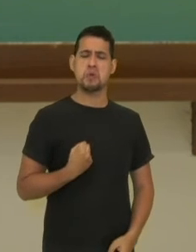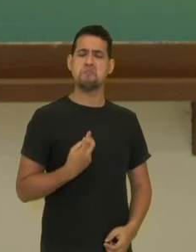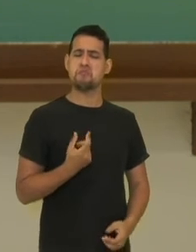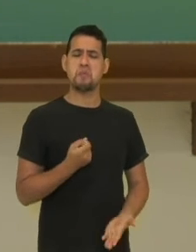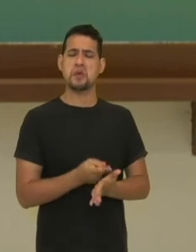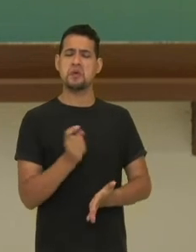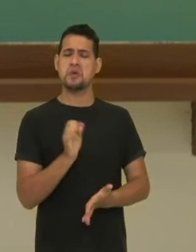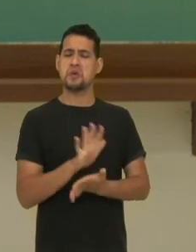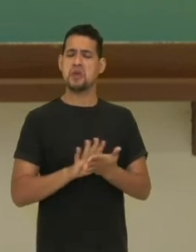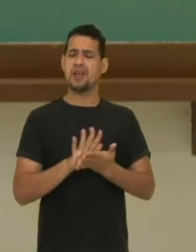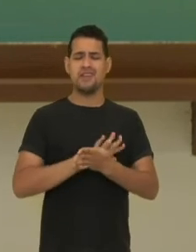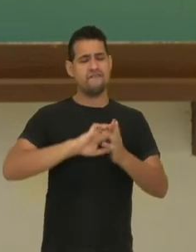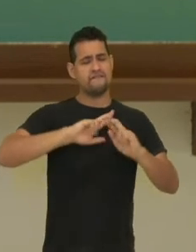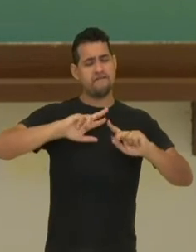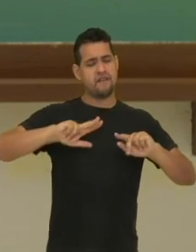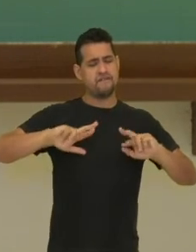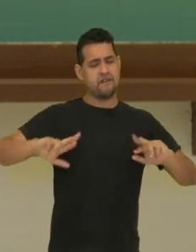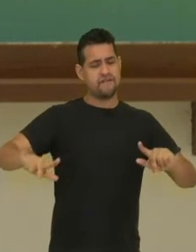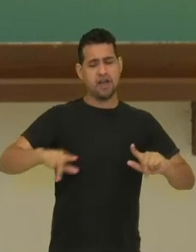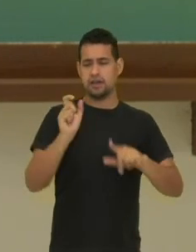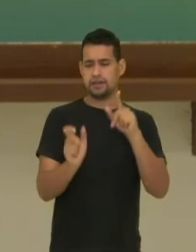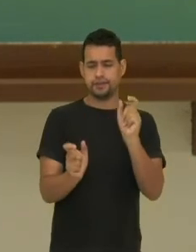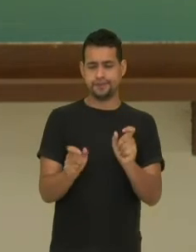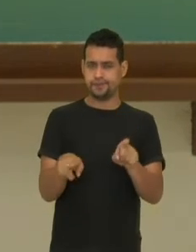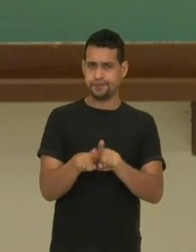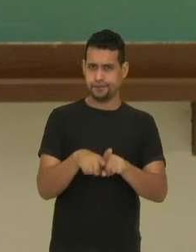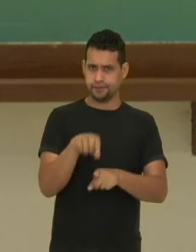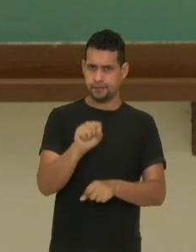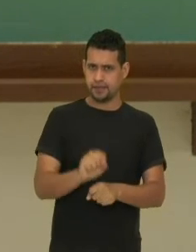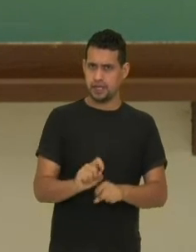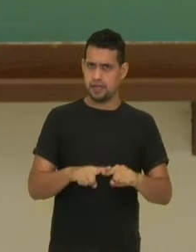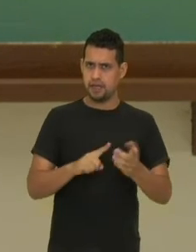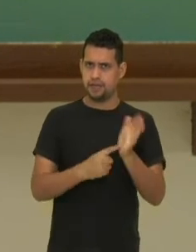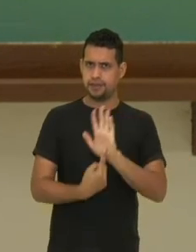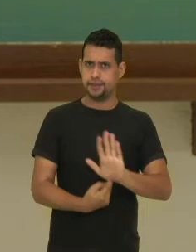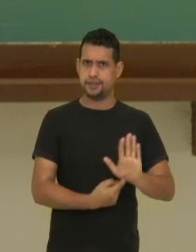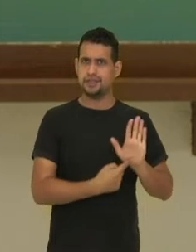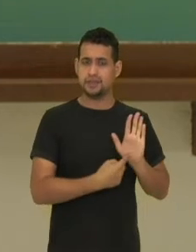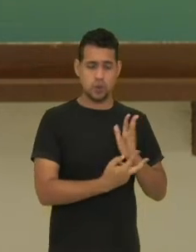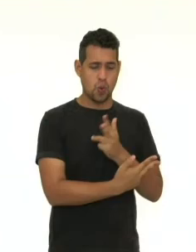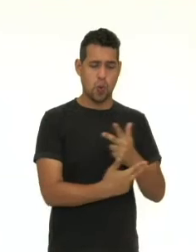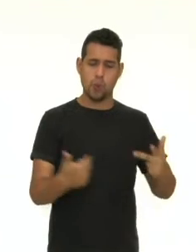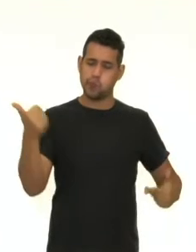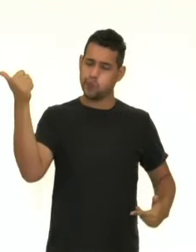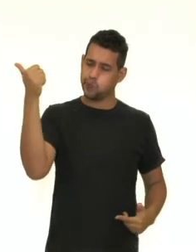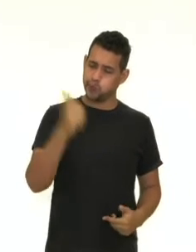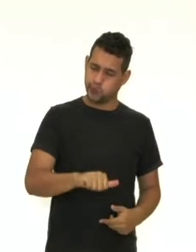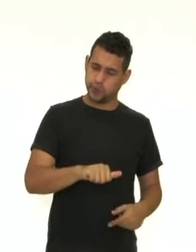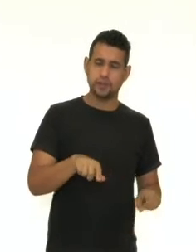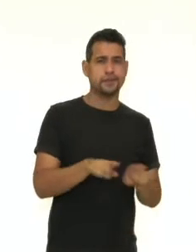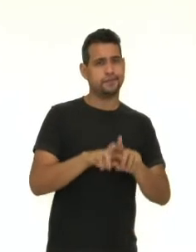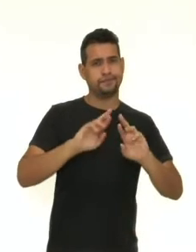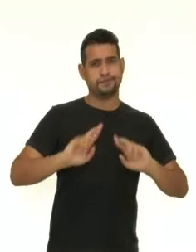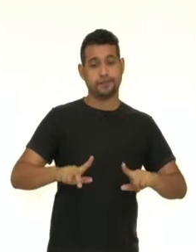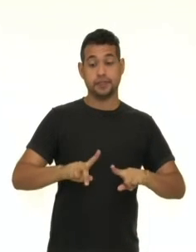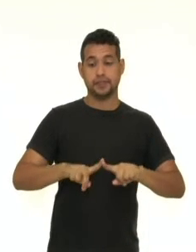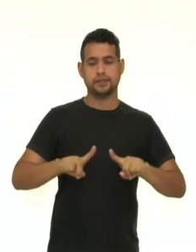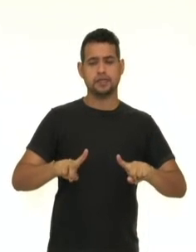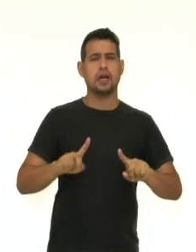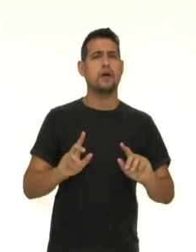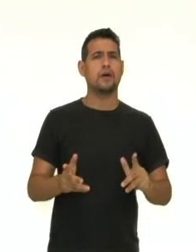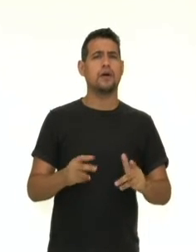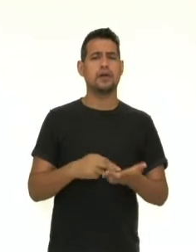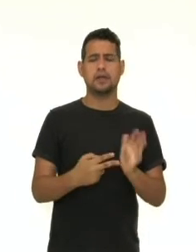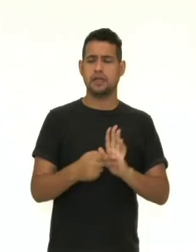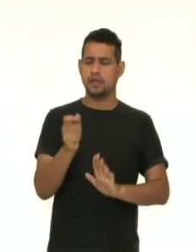sovina, várias características, né? Revela o lado negativo, dentre outros, bem ao gosto